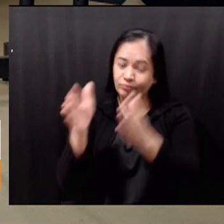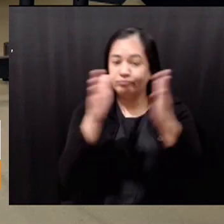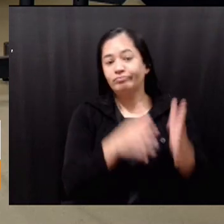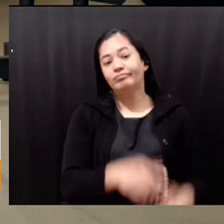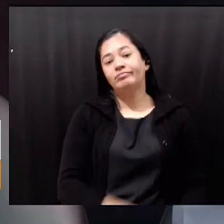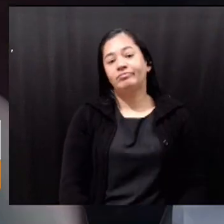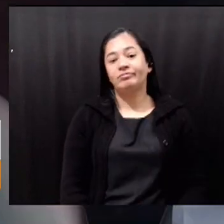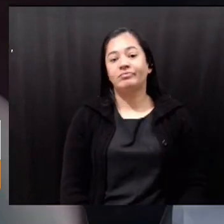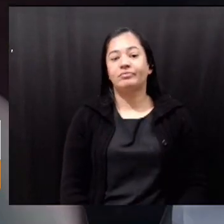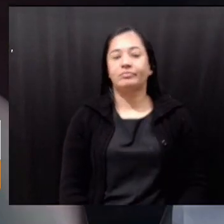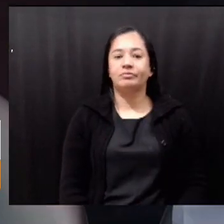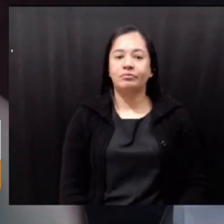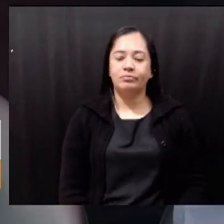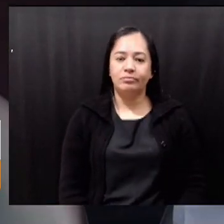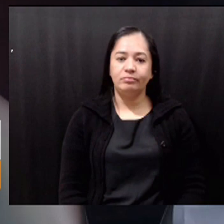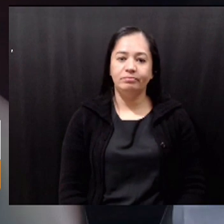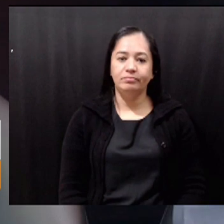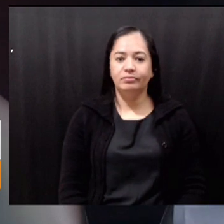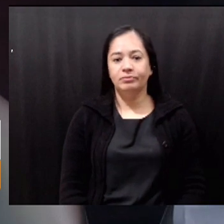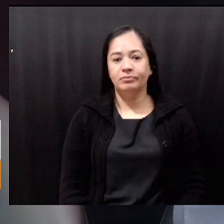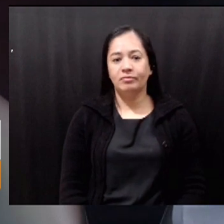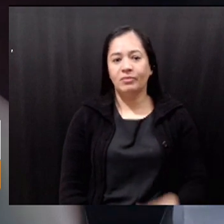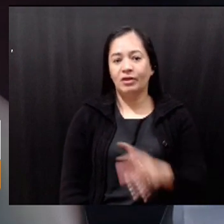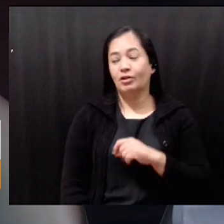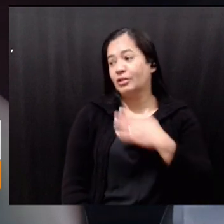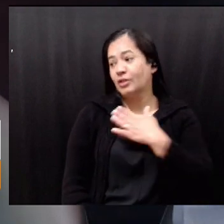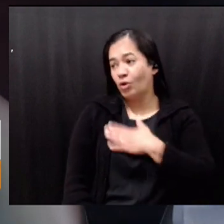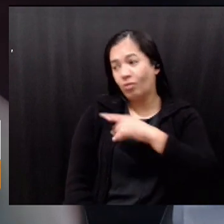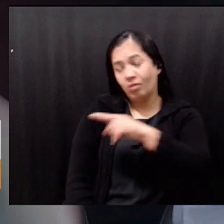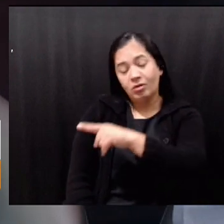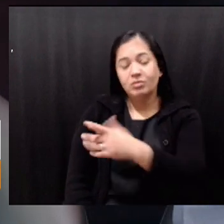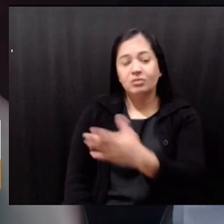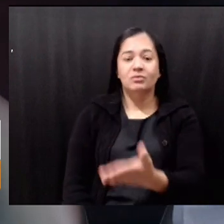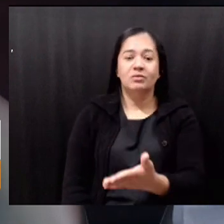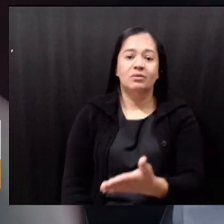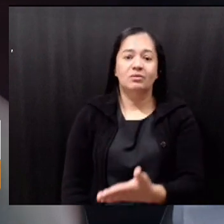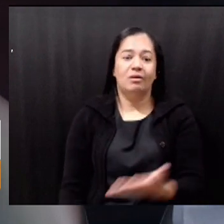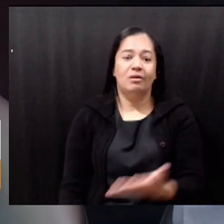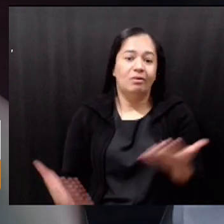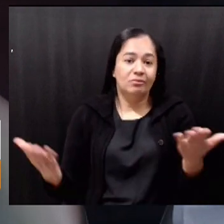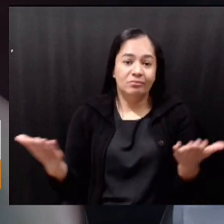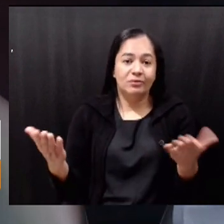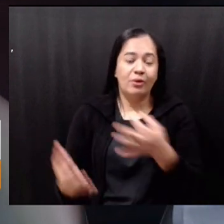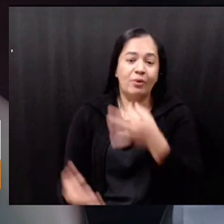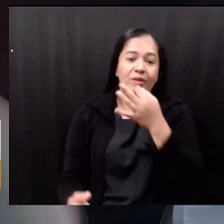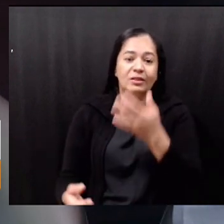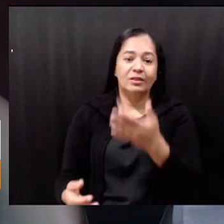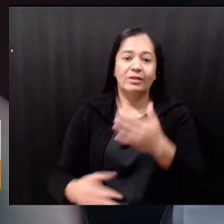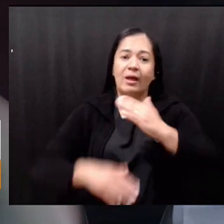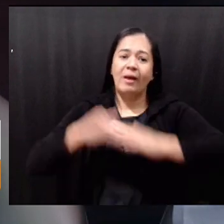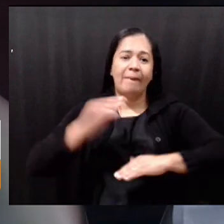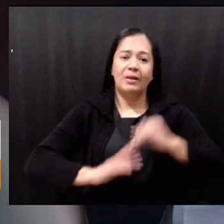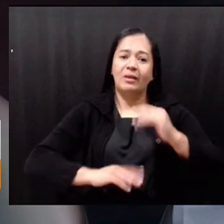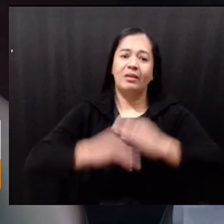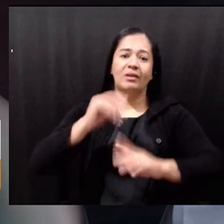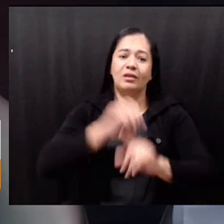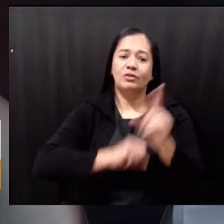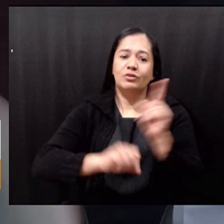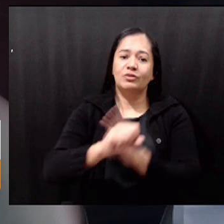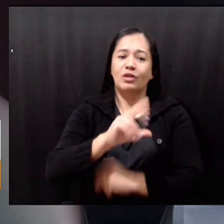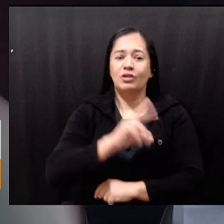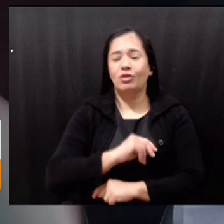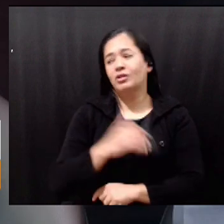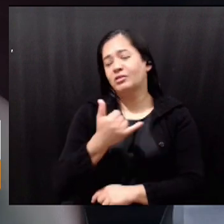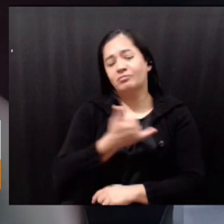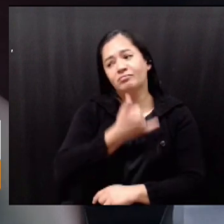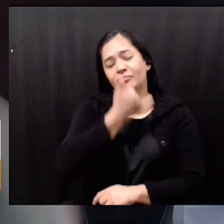né? Então, poxa vida, eu gosto de você, né? E aí, eu acho que aí é habilidade social, né? Poxa, me desculpa, eu também gosto muito de